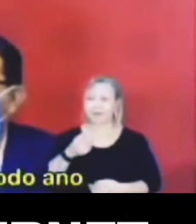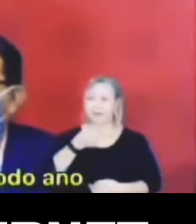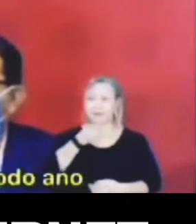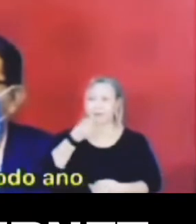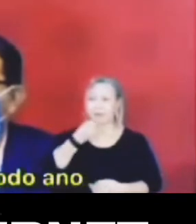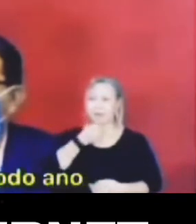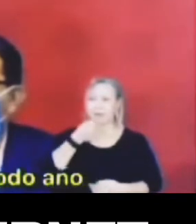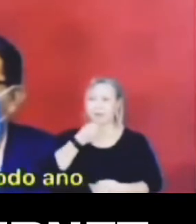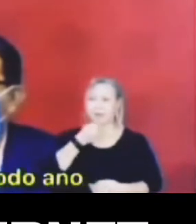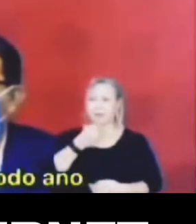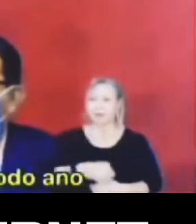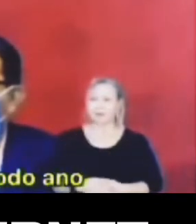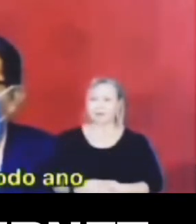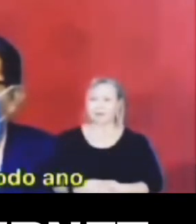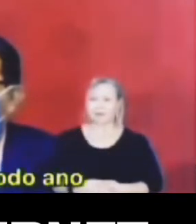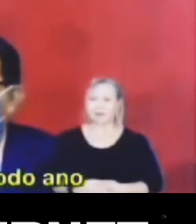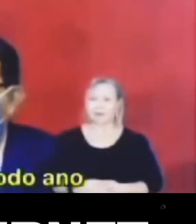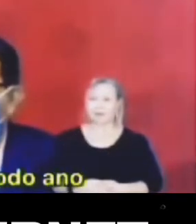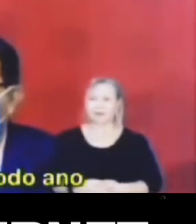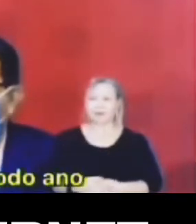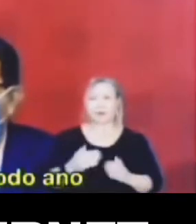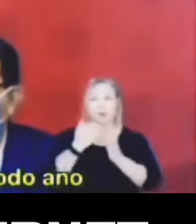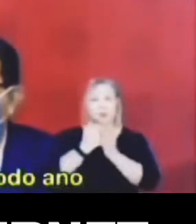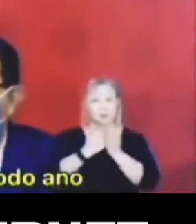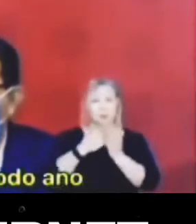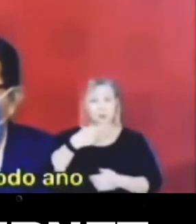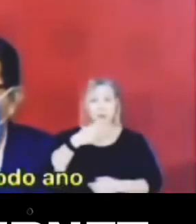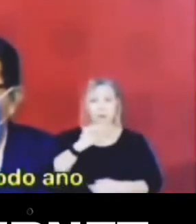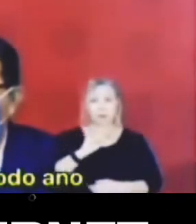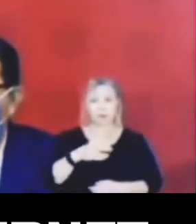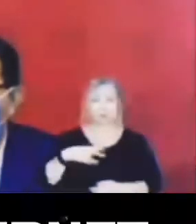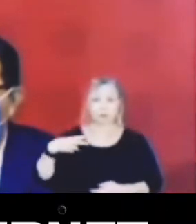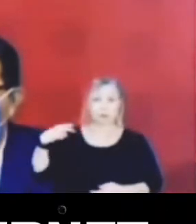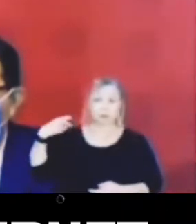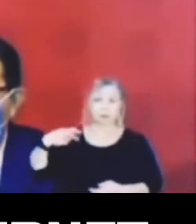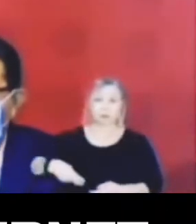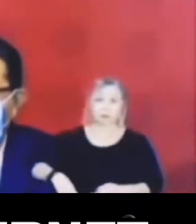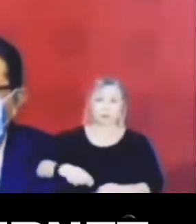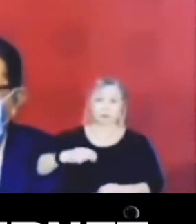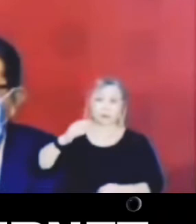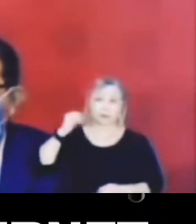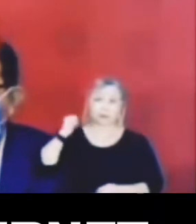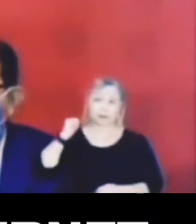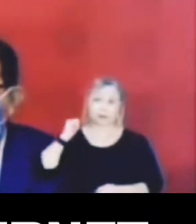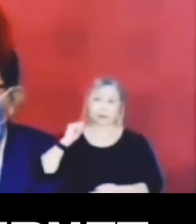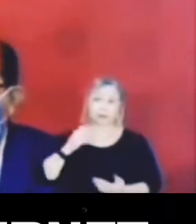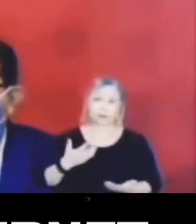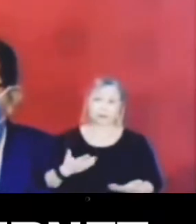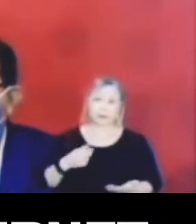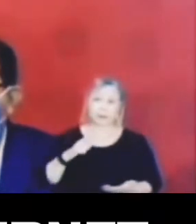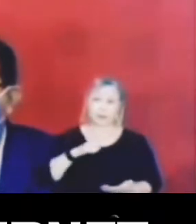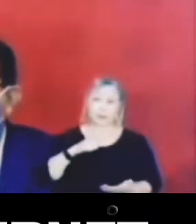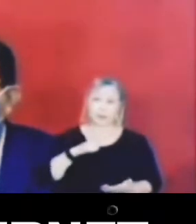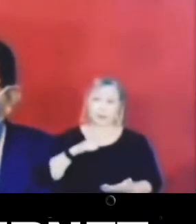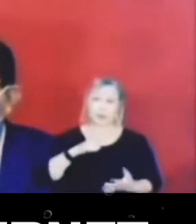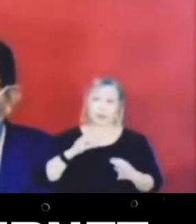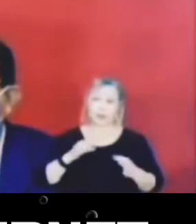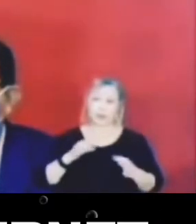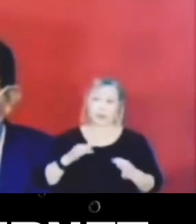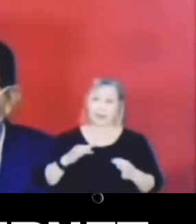e está no programa do PT há muitos anos, todo ano, e ele tem alguma coisa